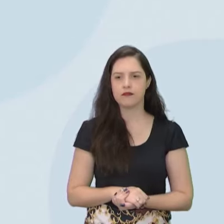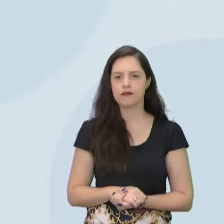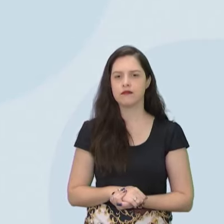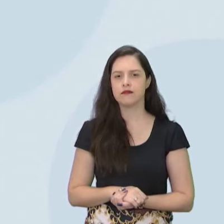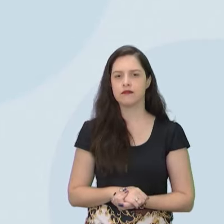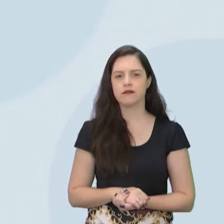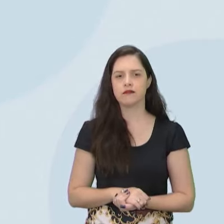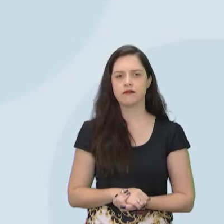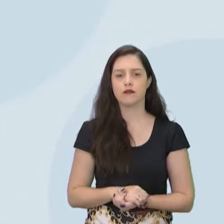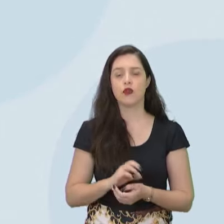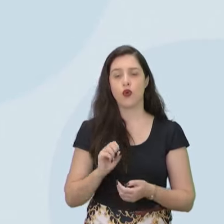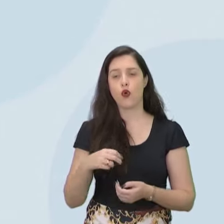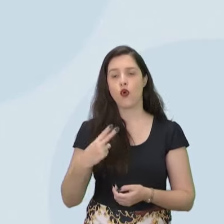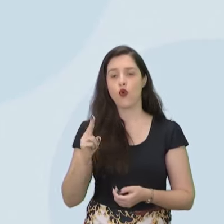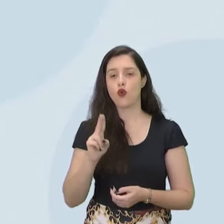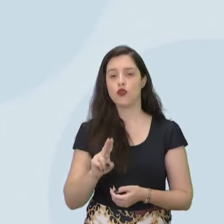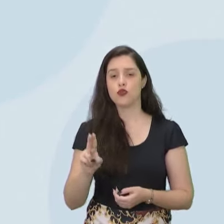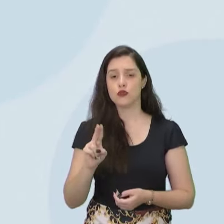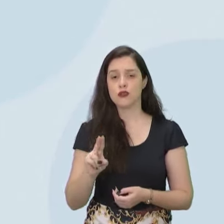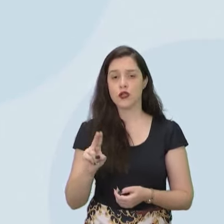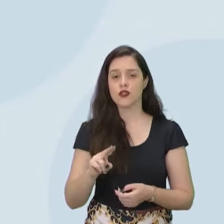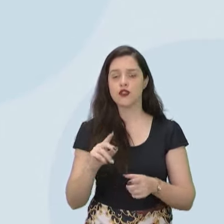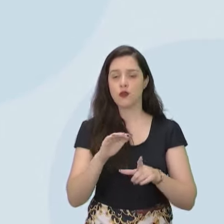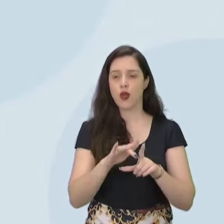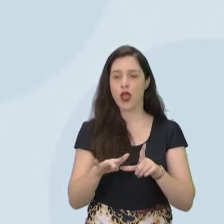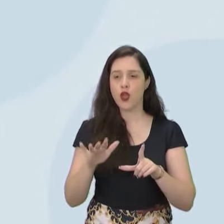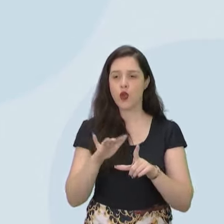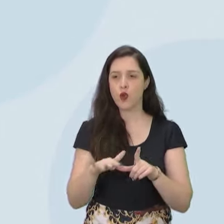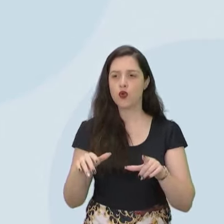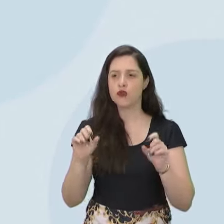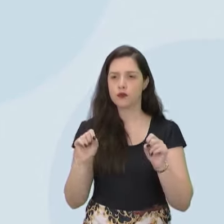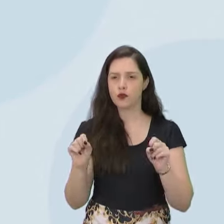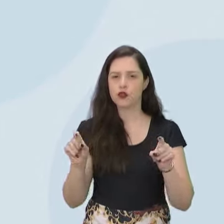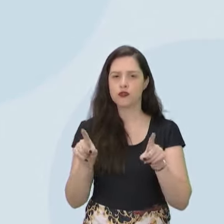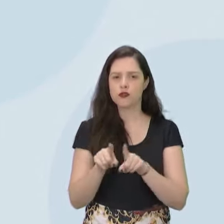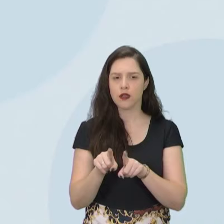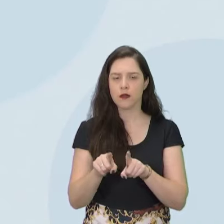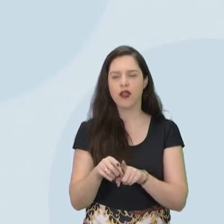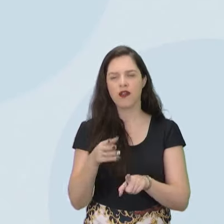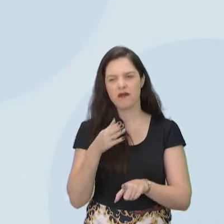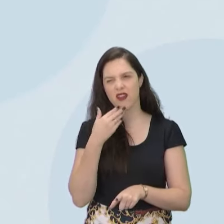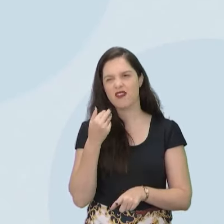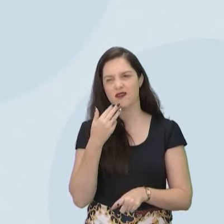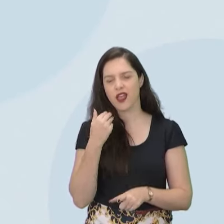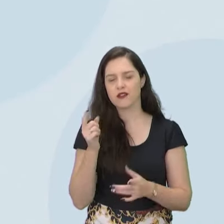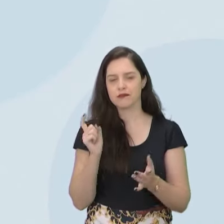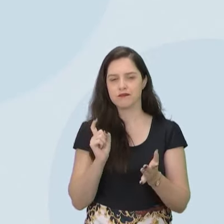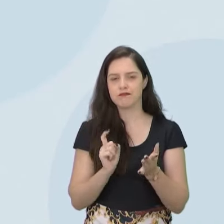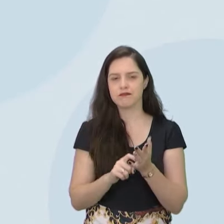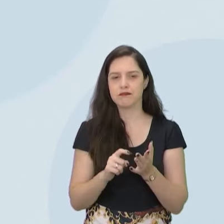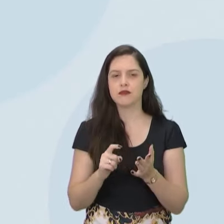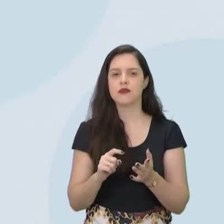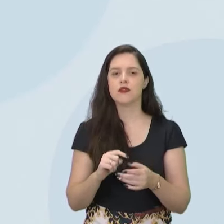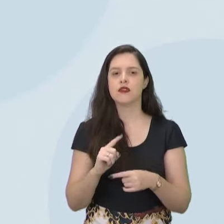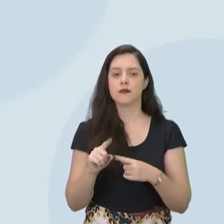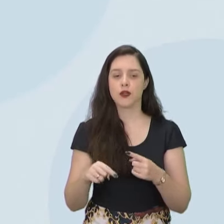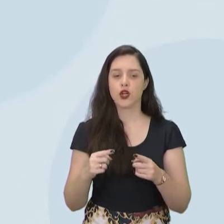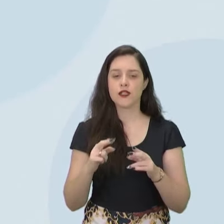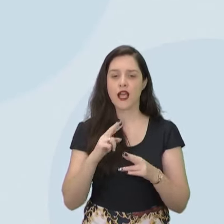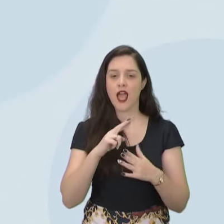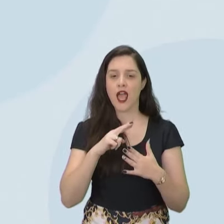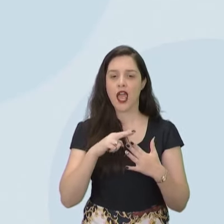forms.gle/R5SU-HHZ5VUZO-XJL7 ou utilizar o QR Code, né? Que acho que é mais fácil. Bem mais fácil. Depois partindo aí para as nossas